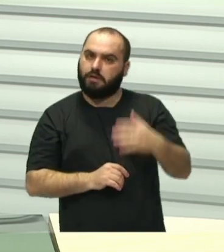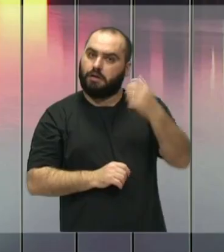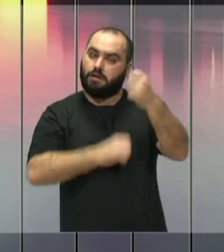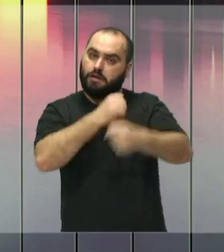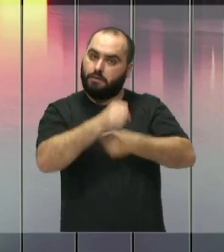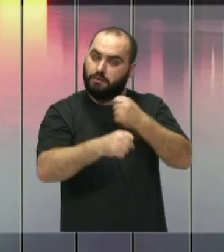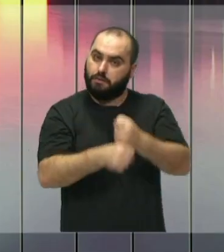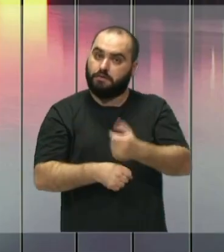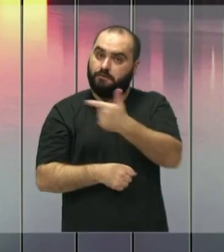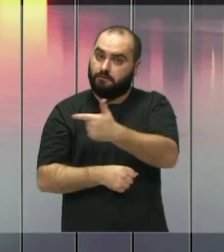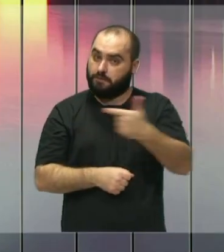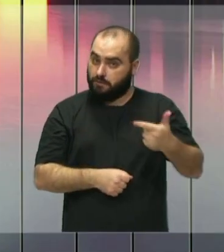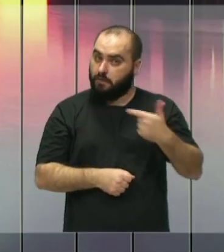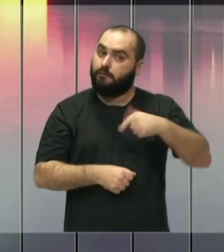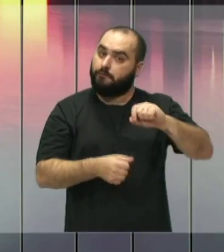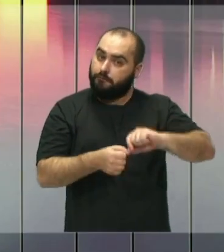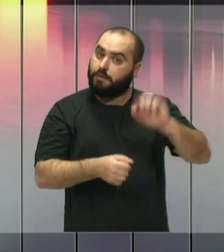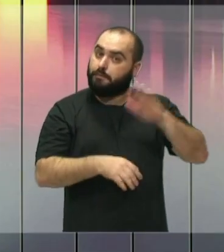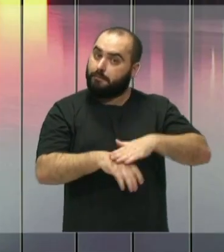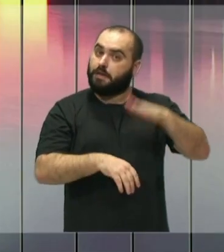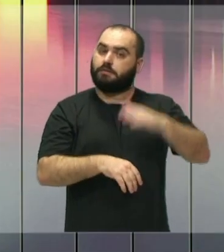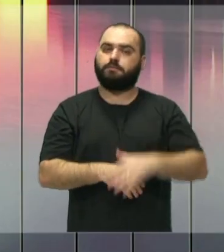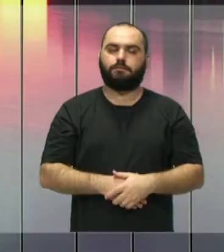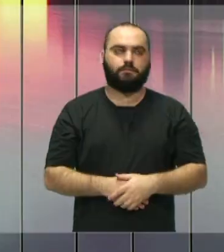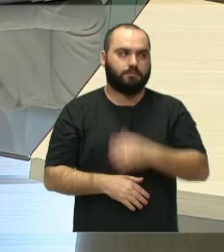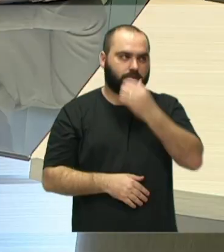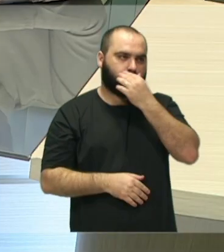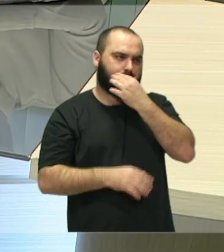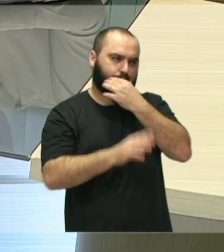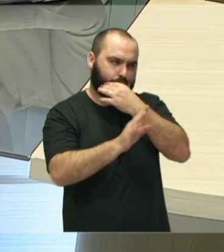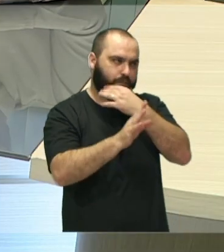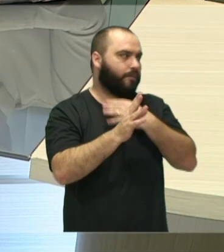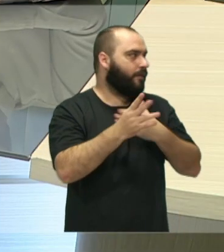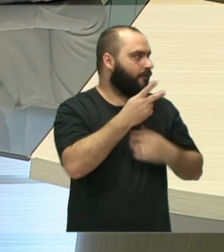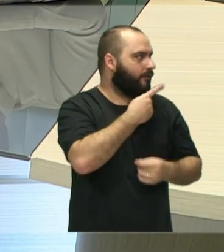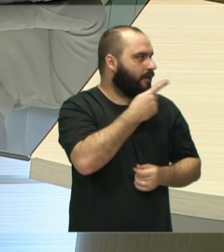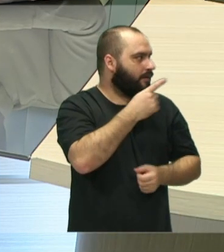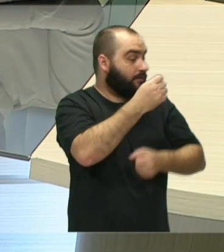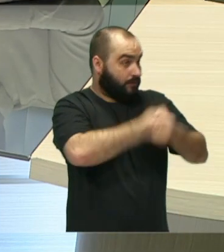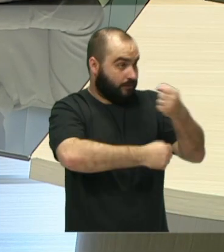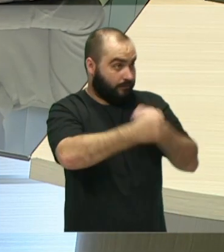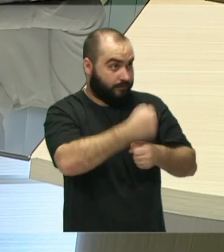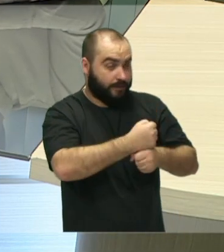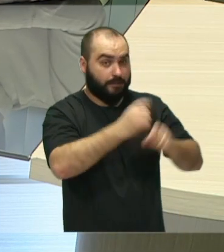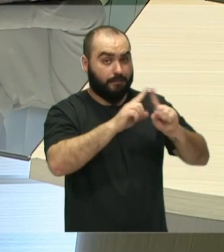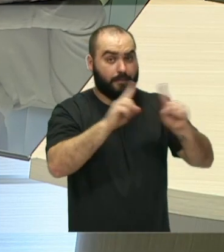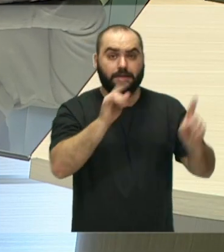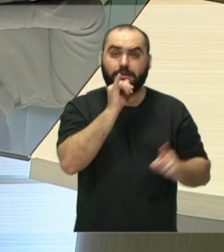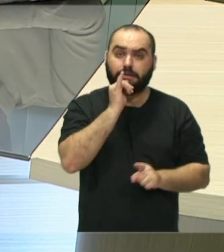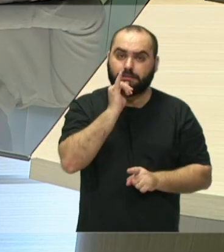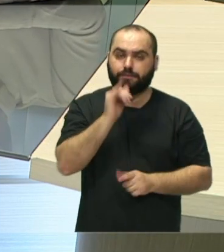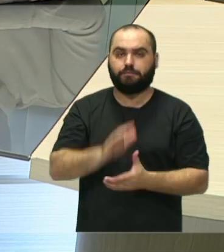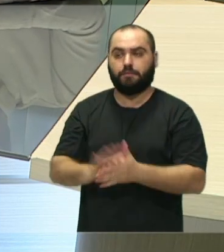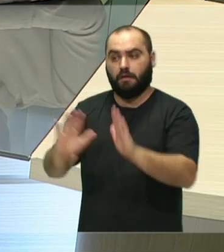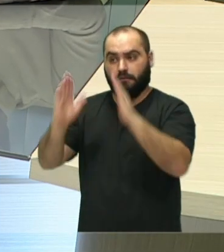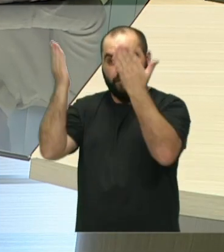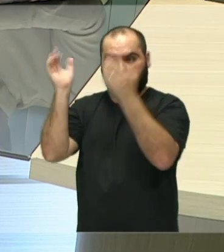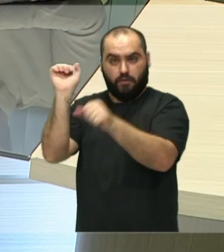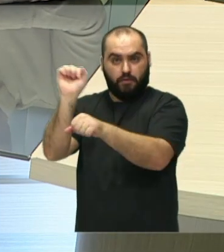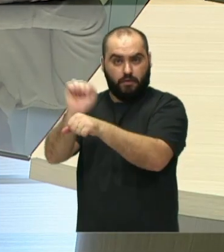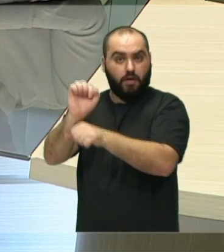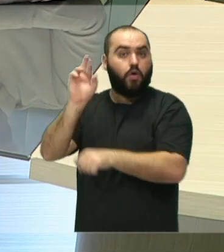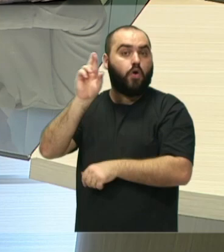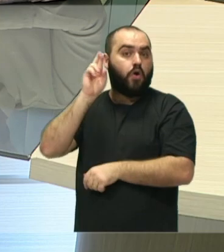2022 aí se ele perguntar a gente tá falando lógico das ações do ano passado mas eventos como a parada Rosa câmera deve